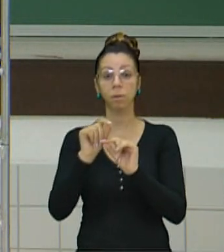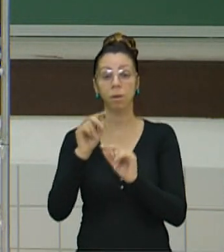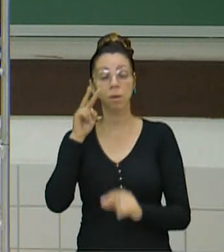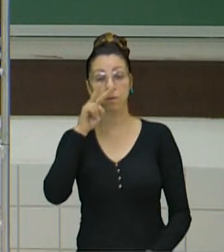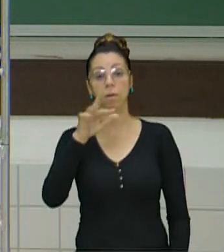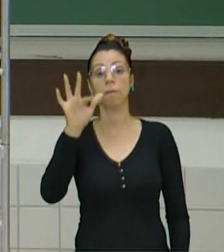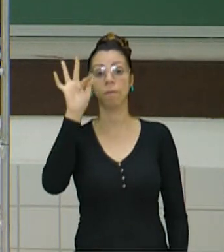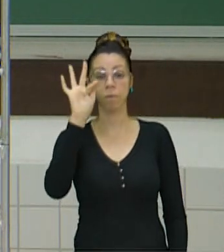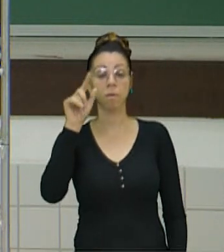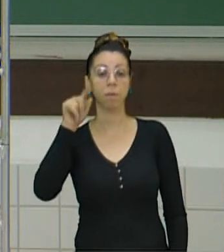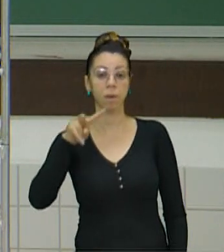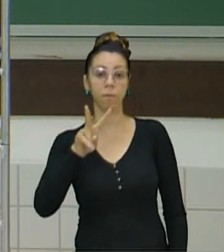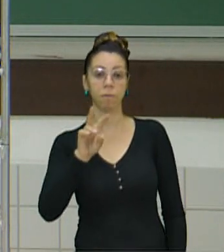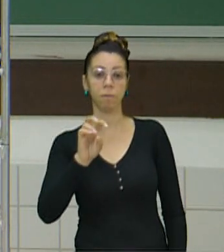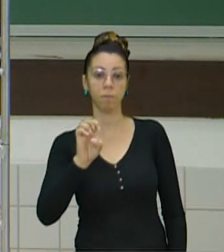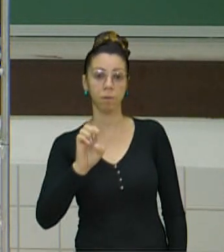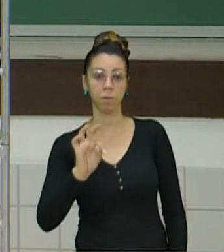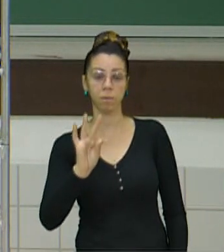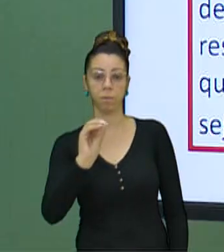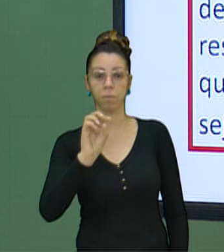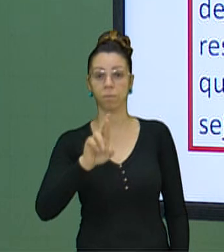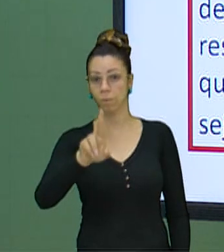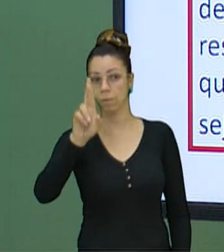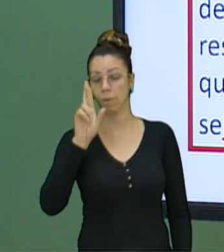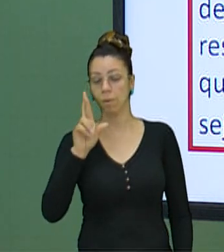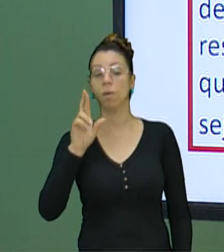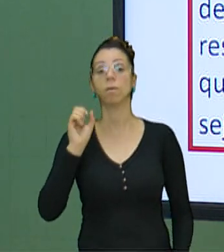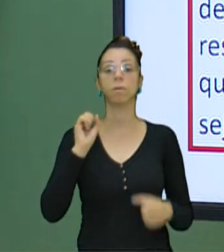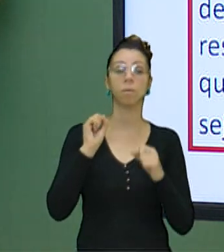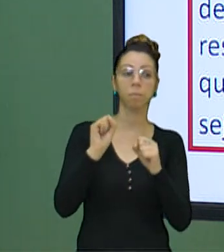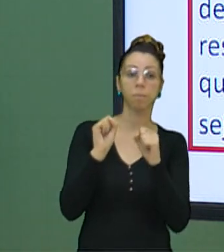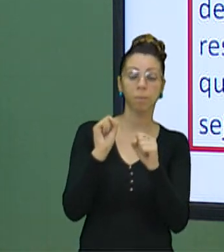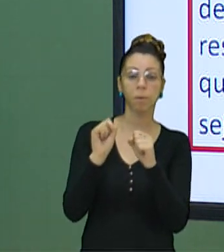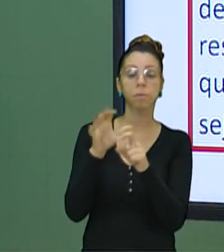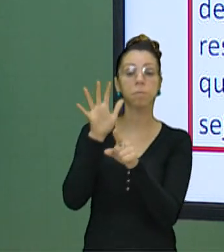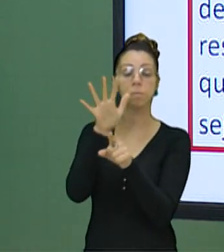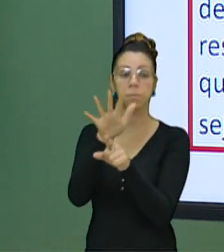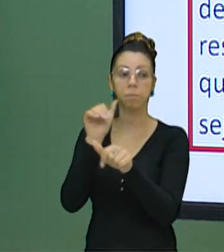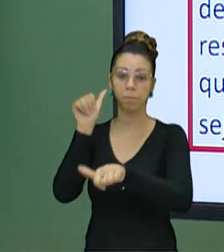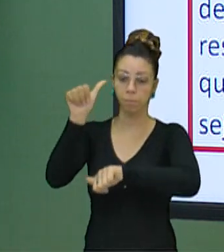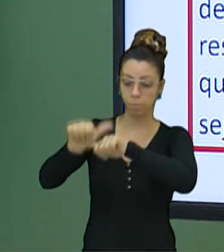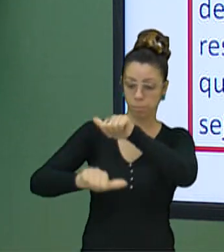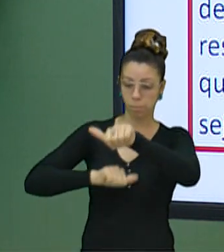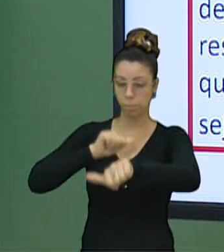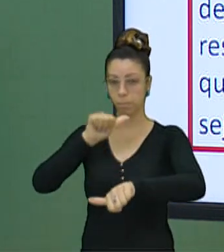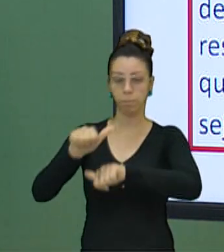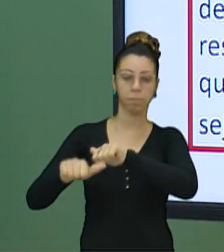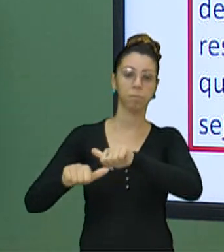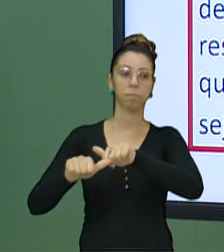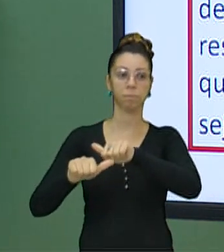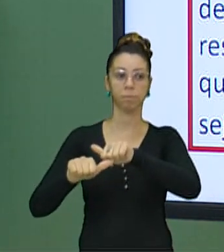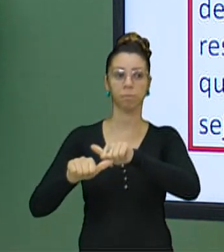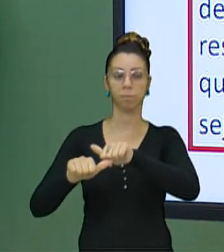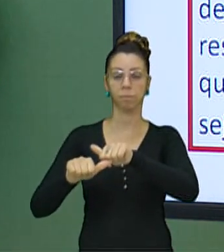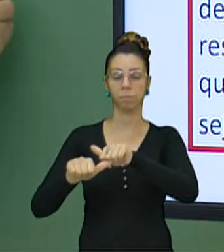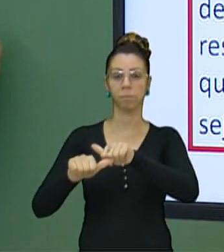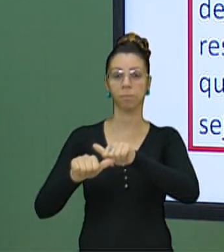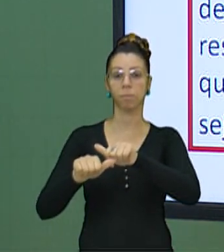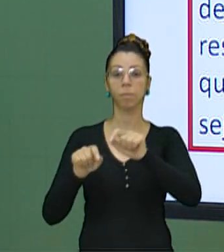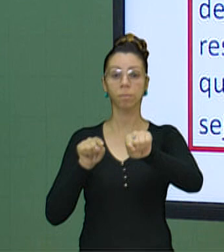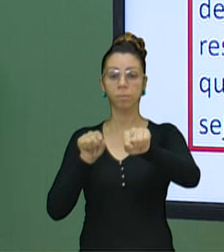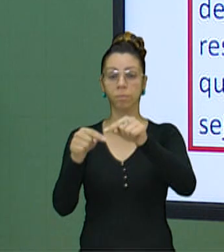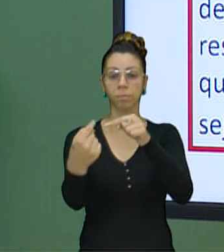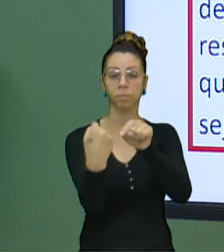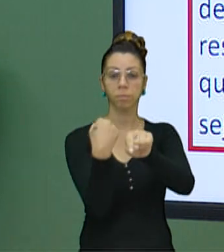um vetor. E esse vetor, ele provoca mudança no seu módulo, na sua